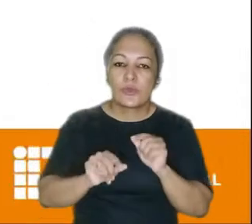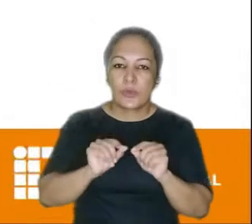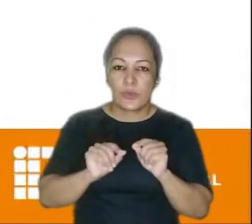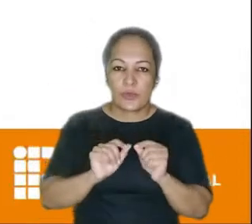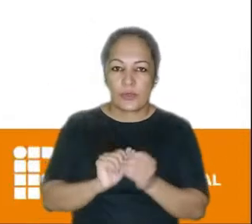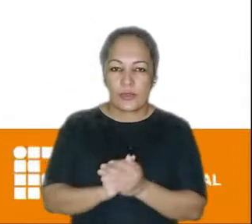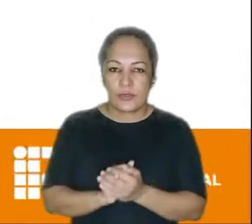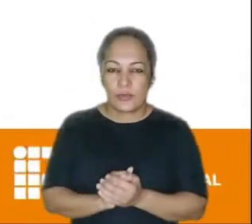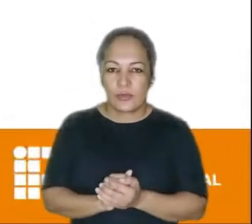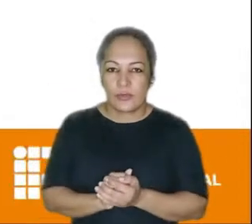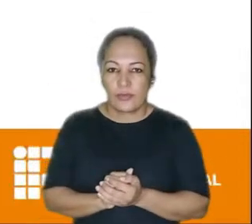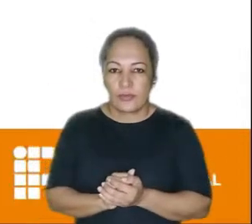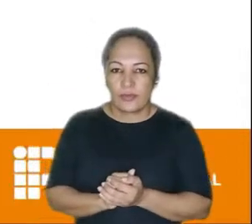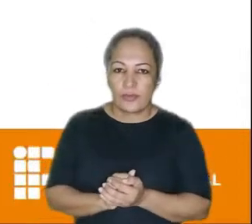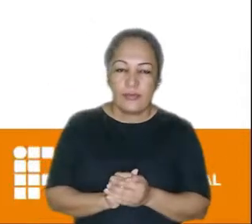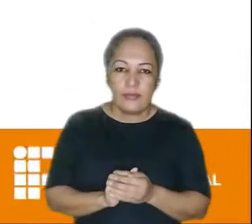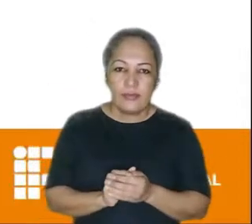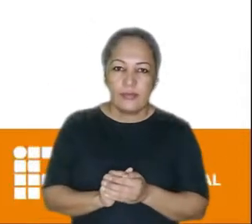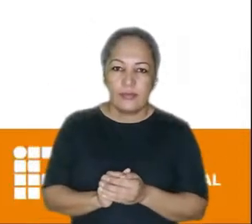através